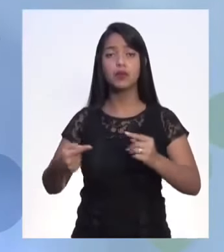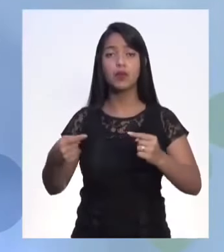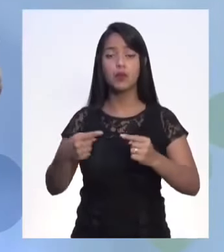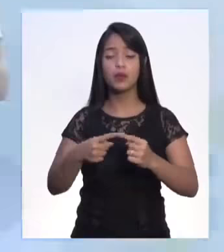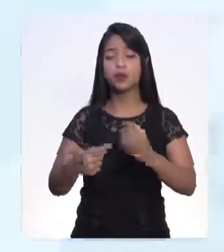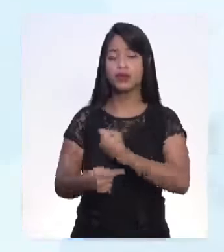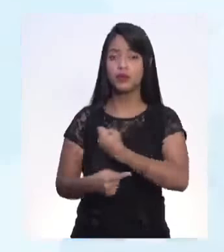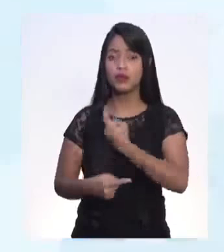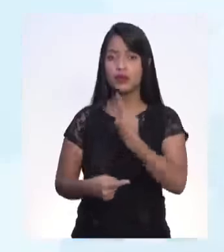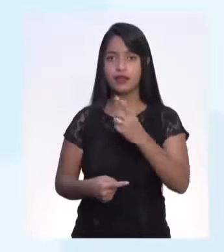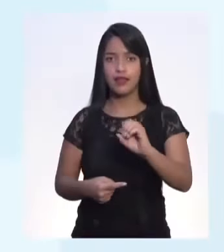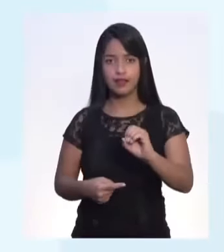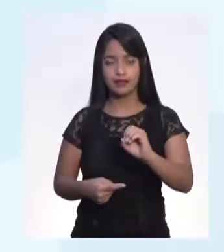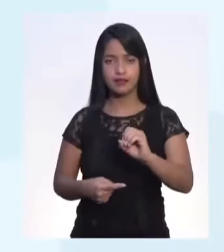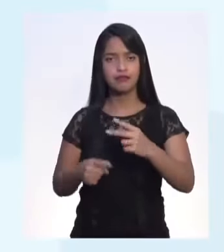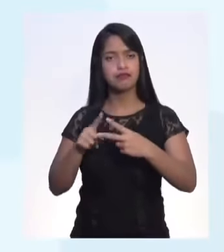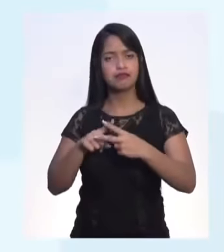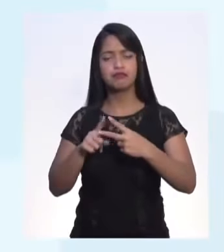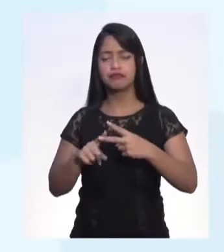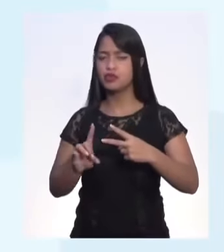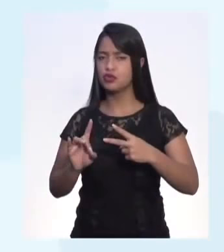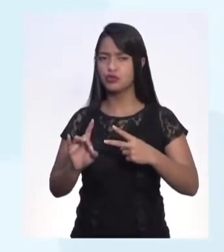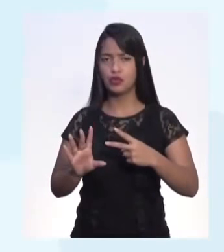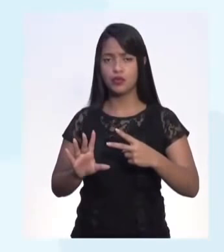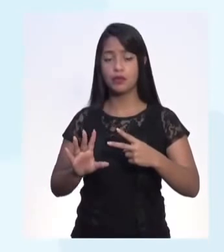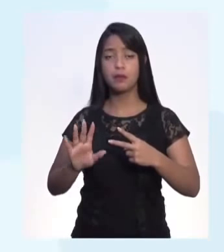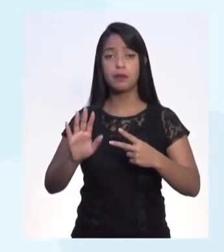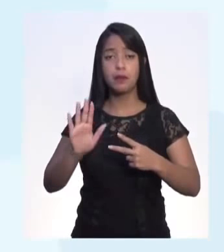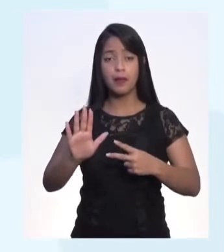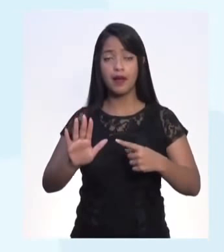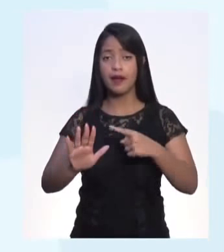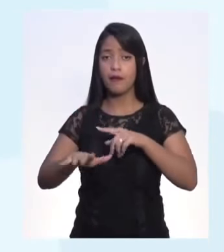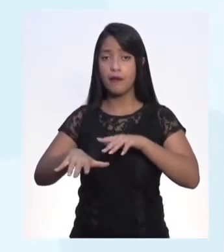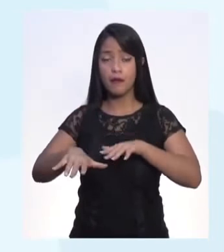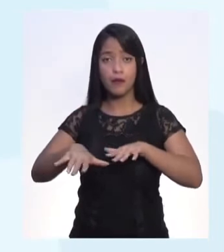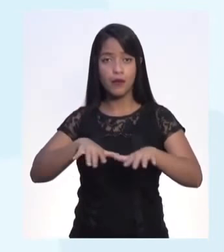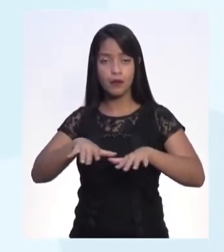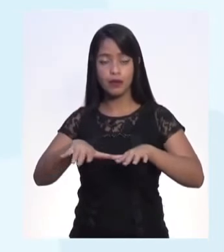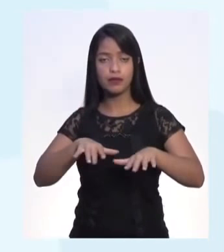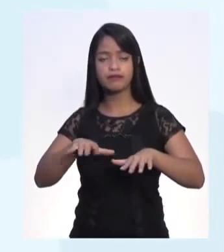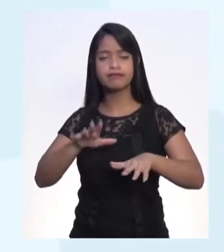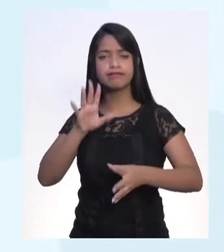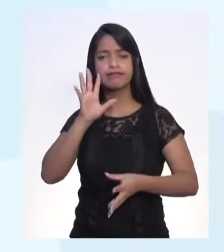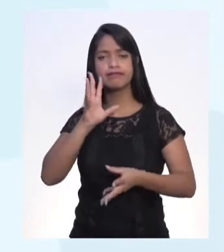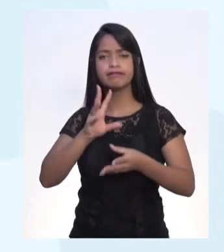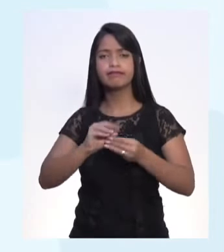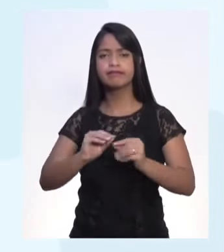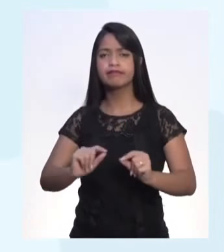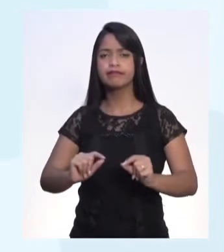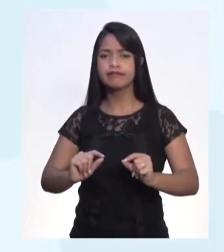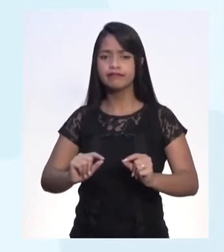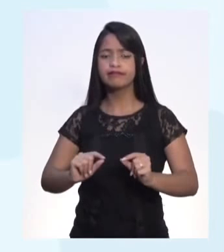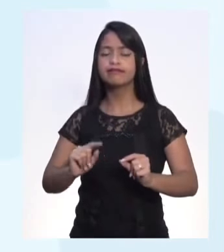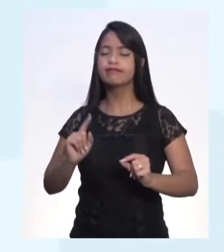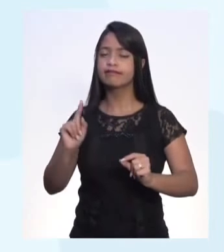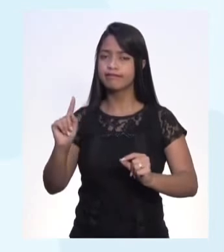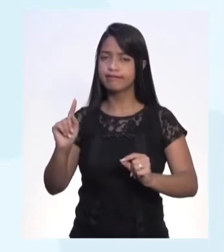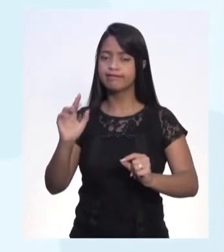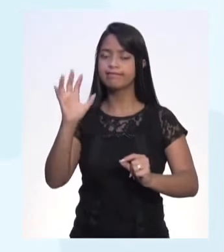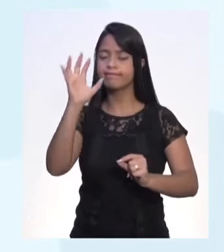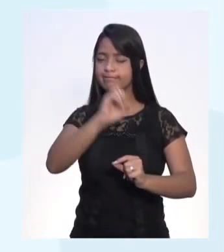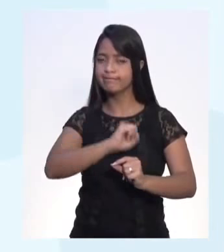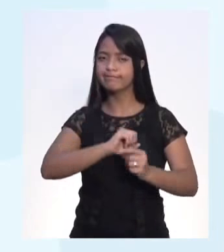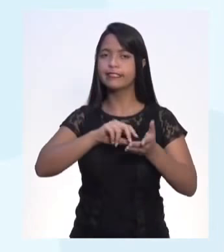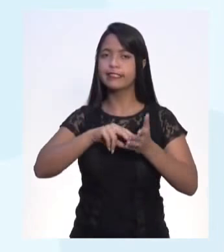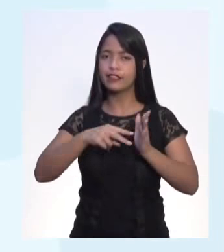dessas são apenas dois símbolos mas o movimento dele faz com que na realidade ele tenha outro